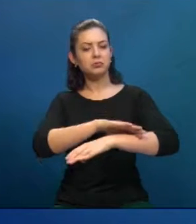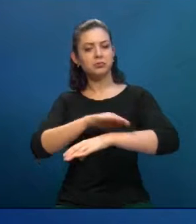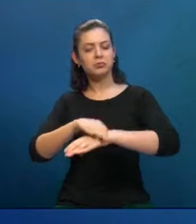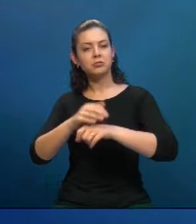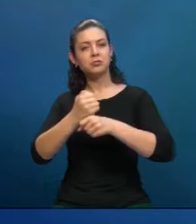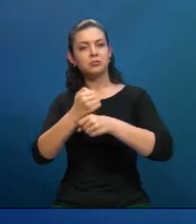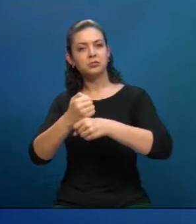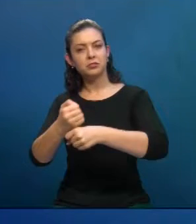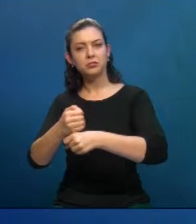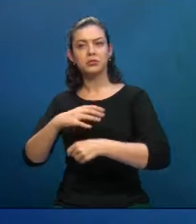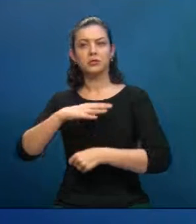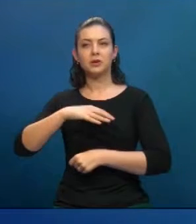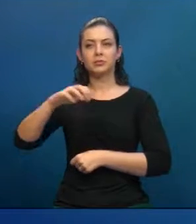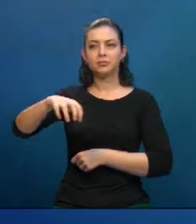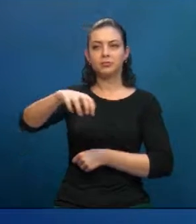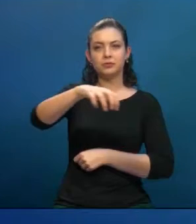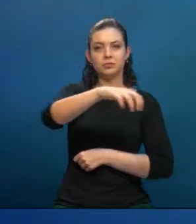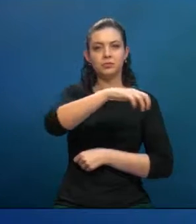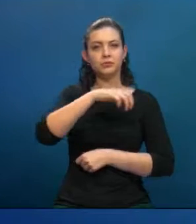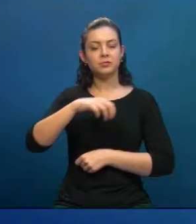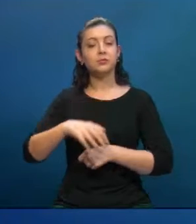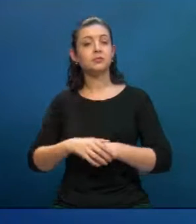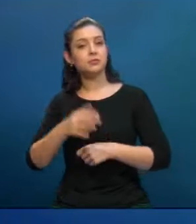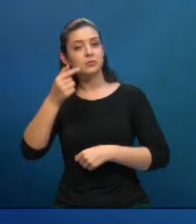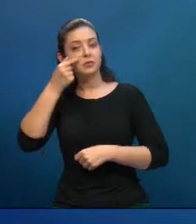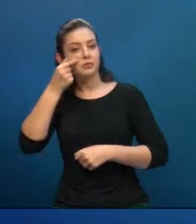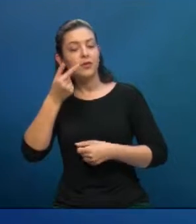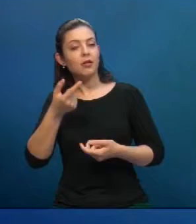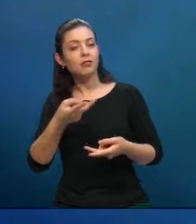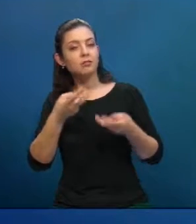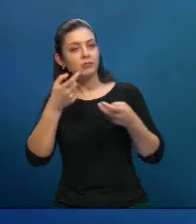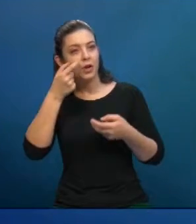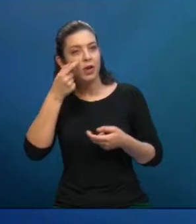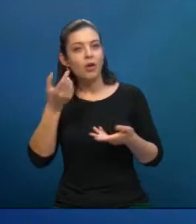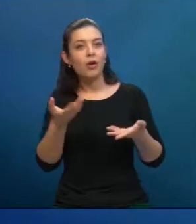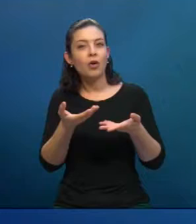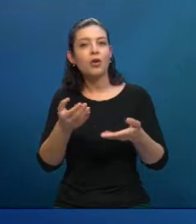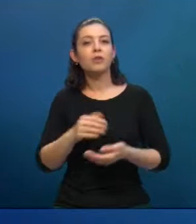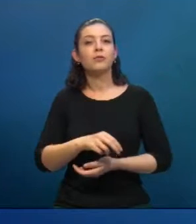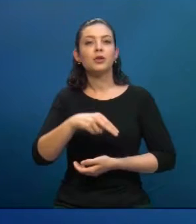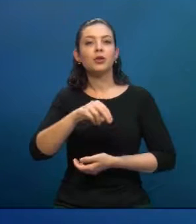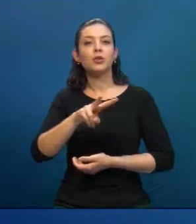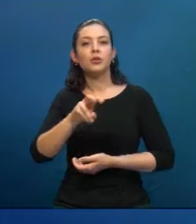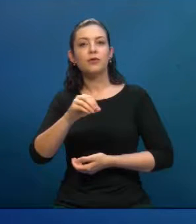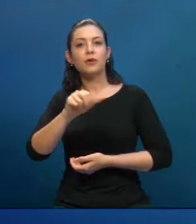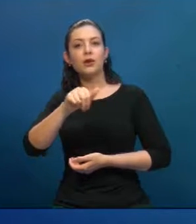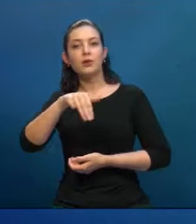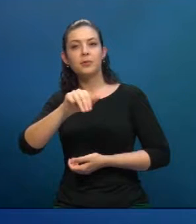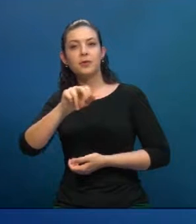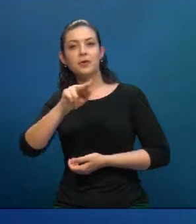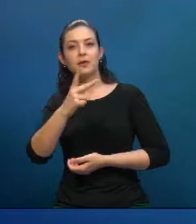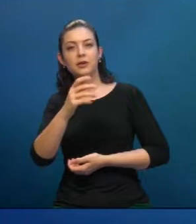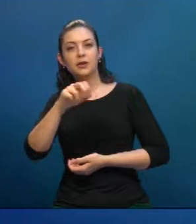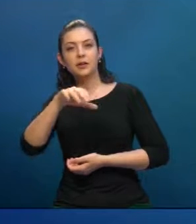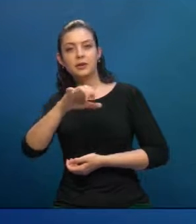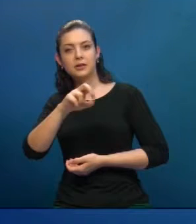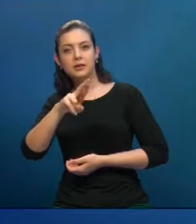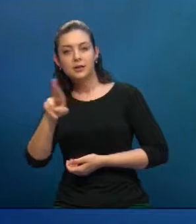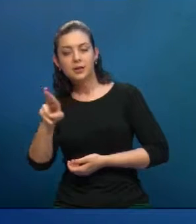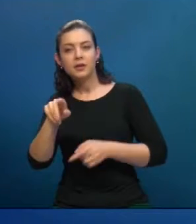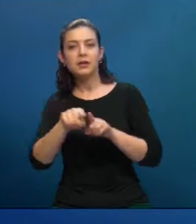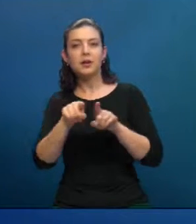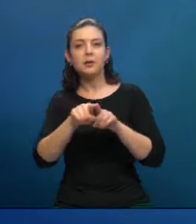cidade e essa semana eu pude presenciar no novo amanhecer no parque do dos seja no